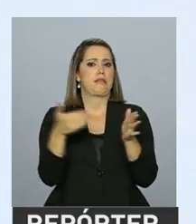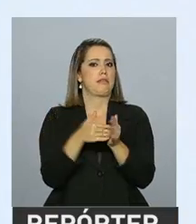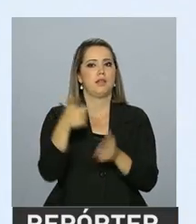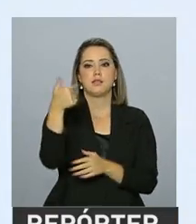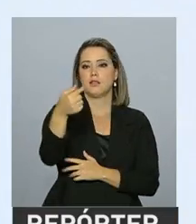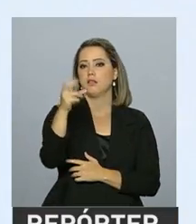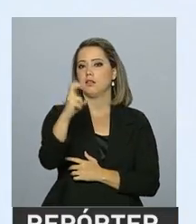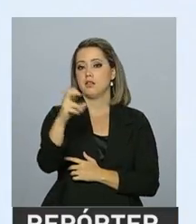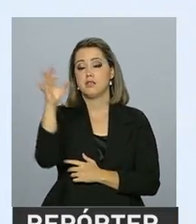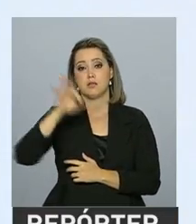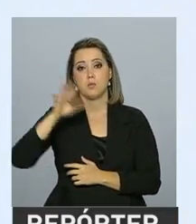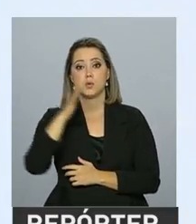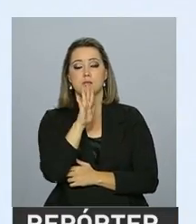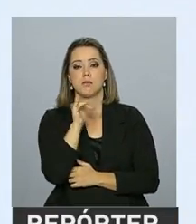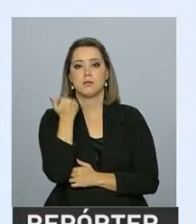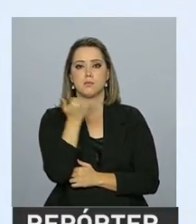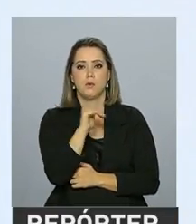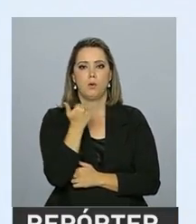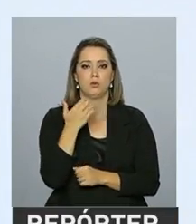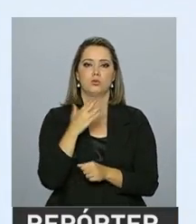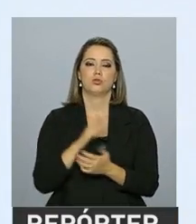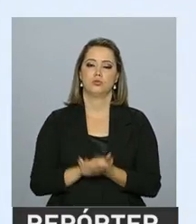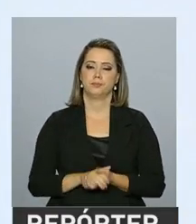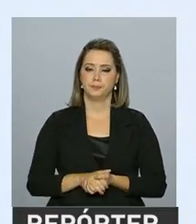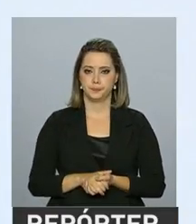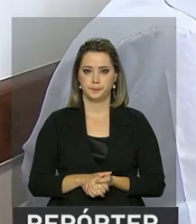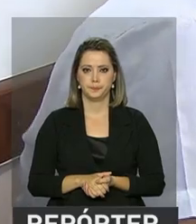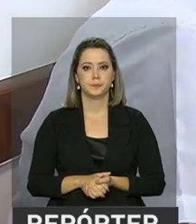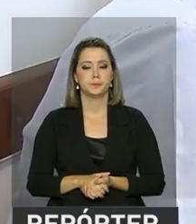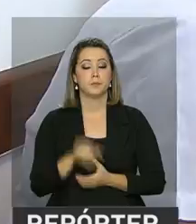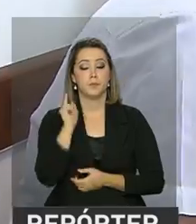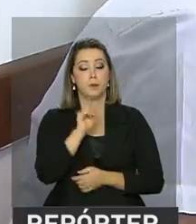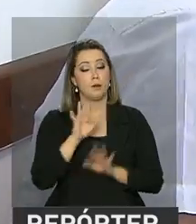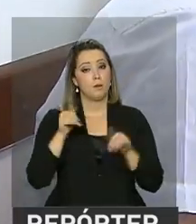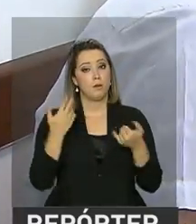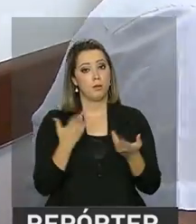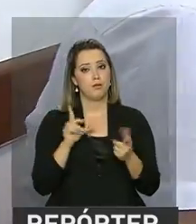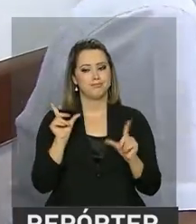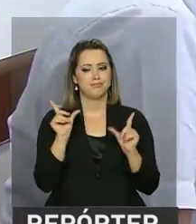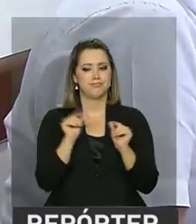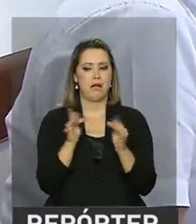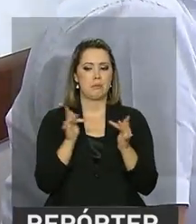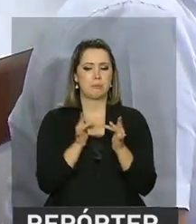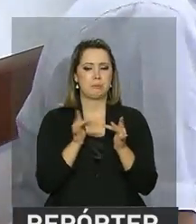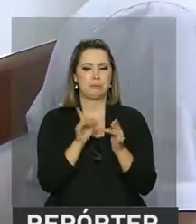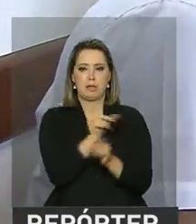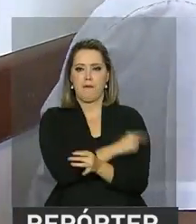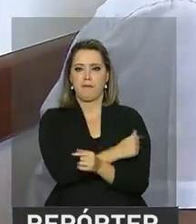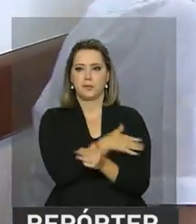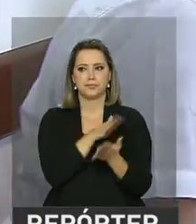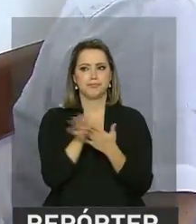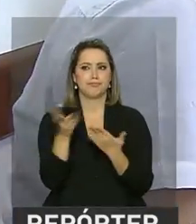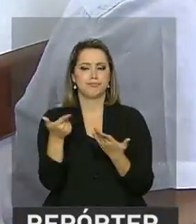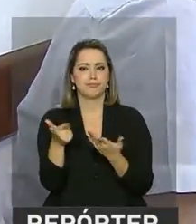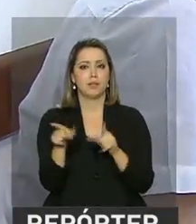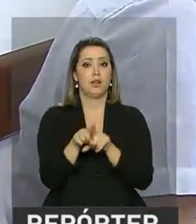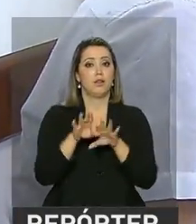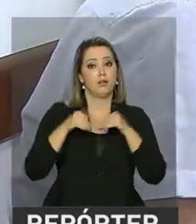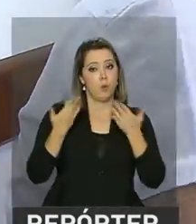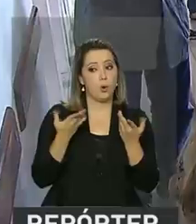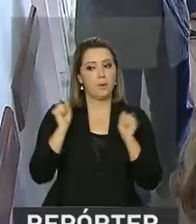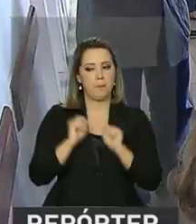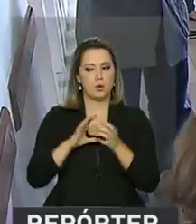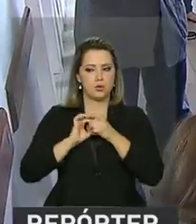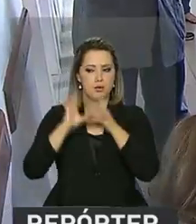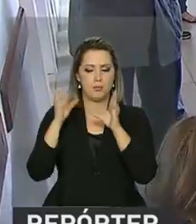75% a mortalidade por complicações da influenza por causa da Baixa adesão Inicial o Ministério da Saúde autorizou a